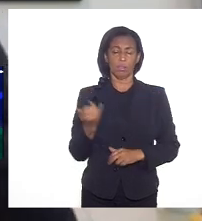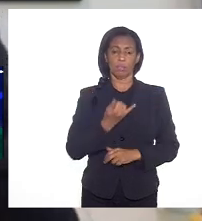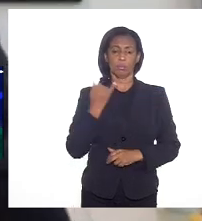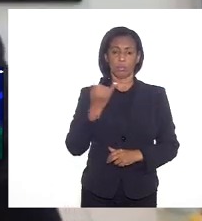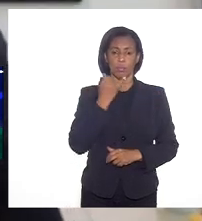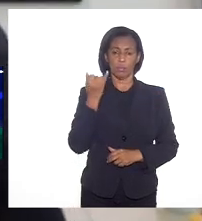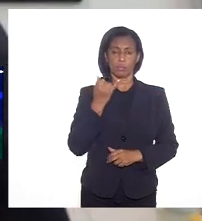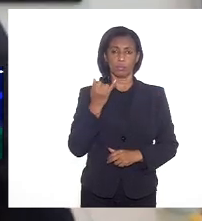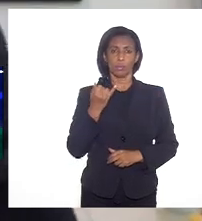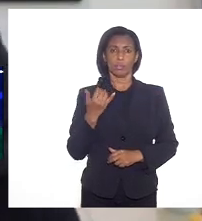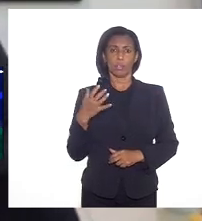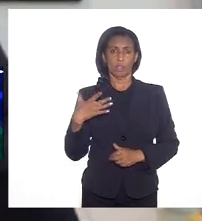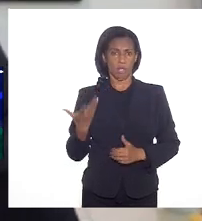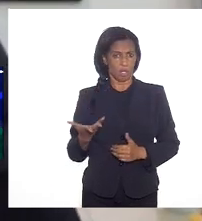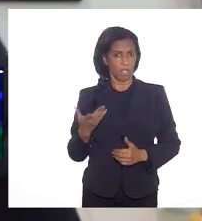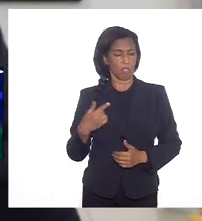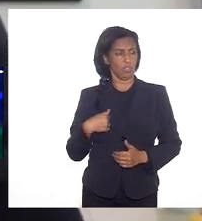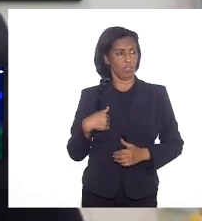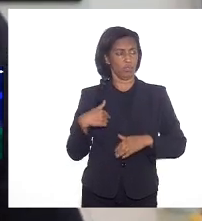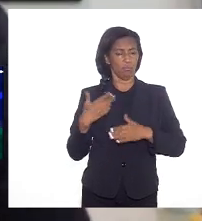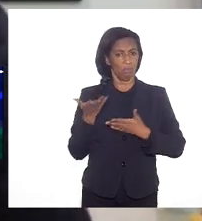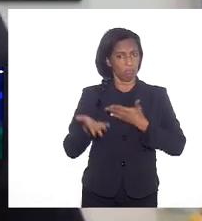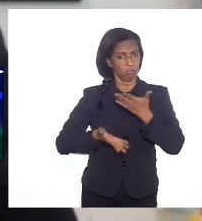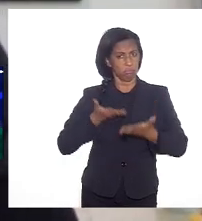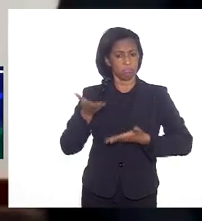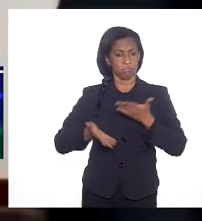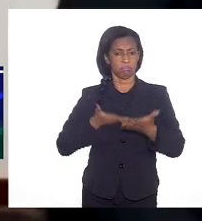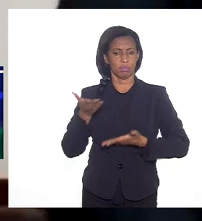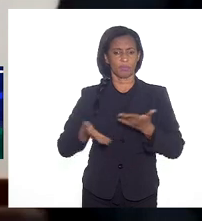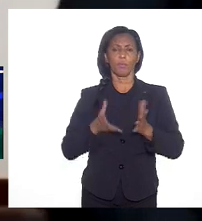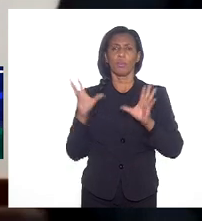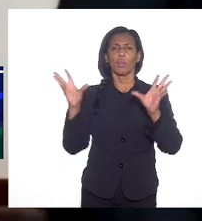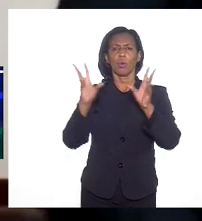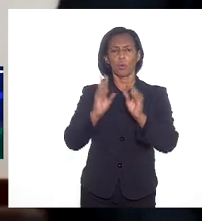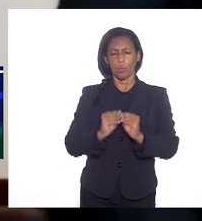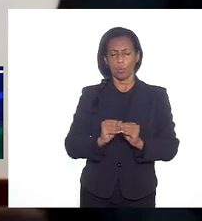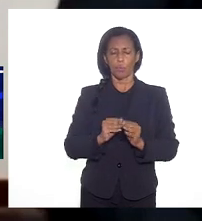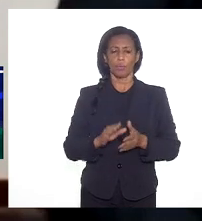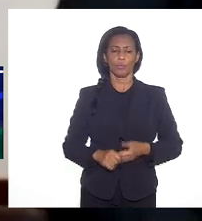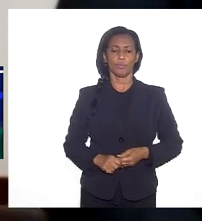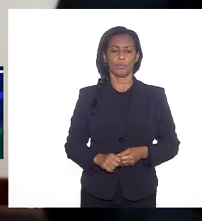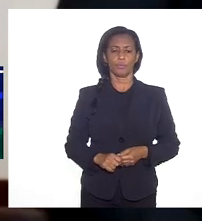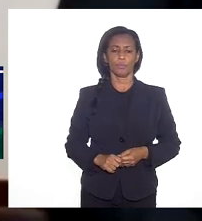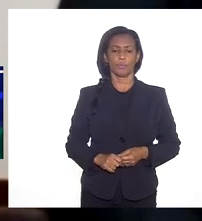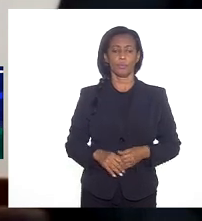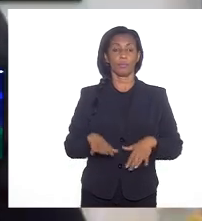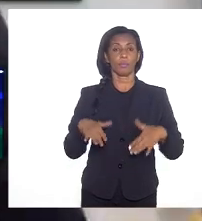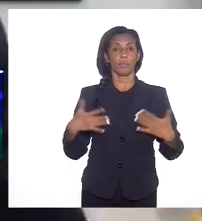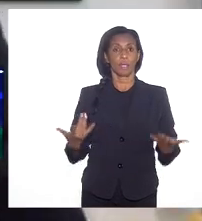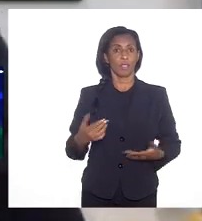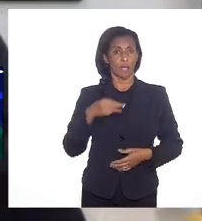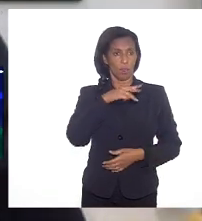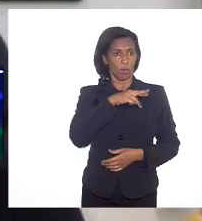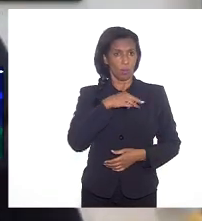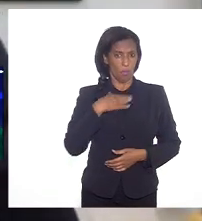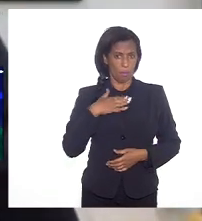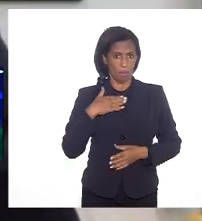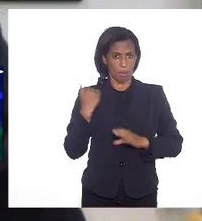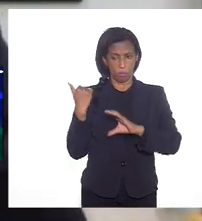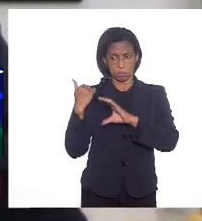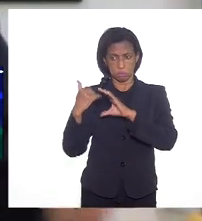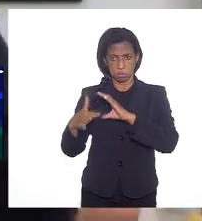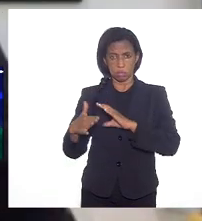asseveramos asseveremos aqui que a gente tem para concluir por favor Rodrigo então o meu encaminhamento presidente